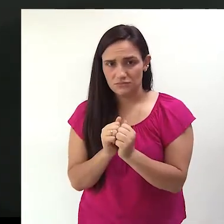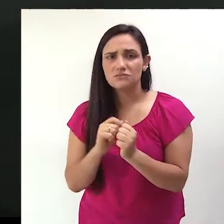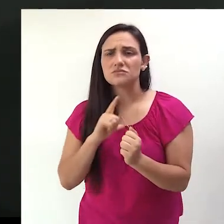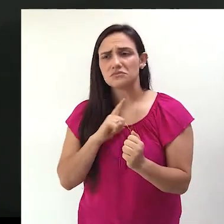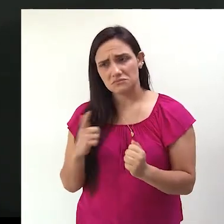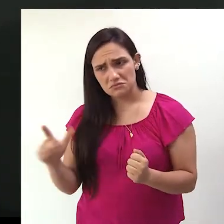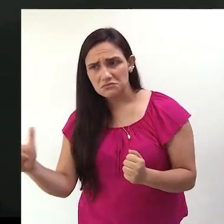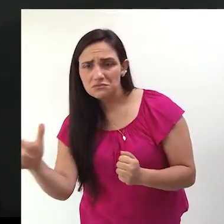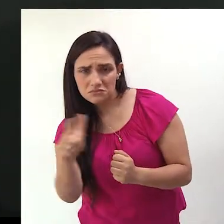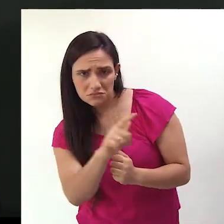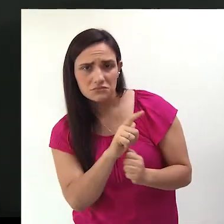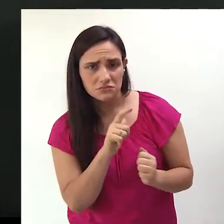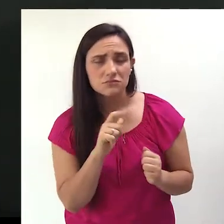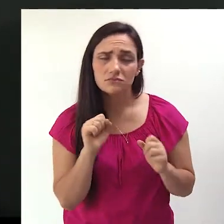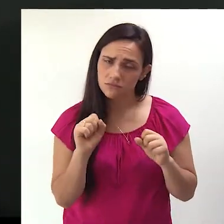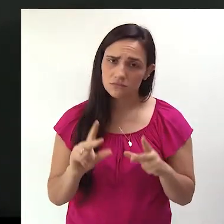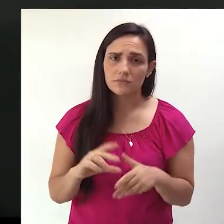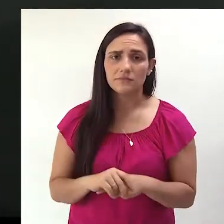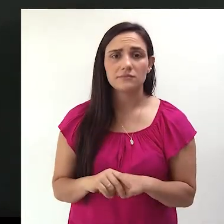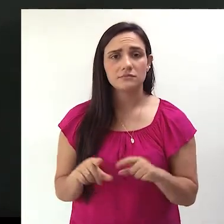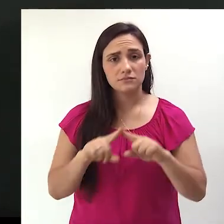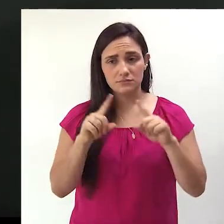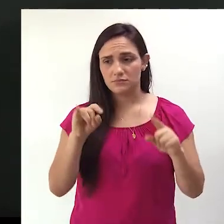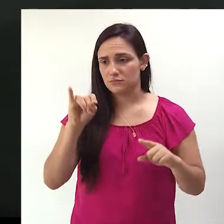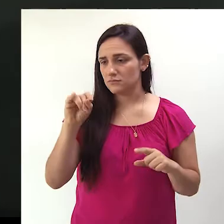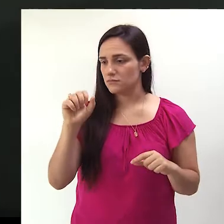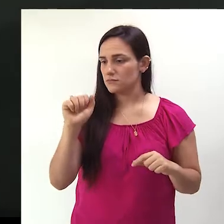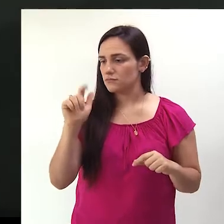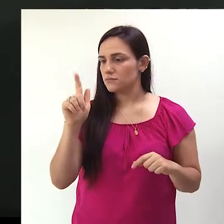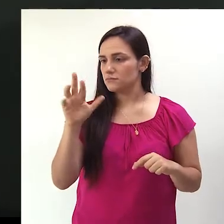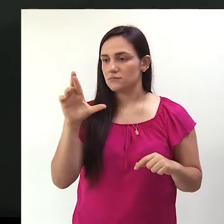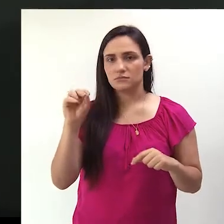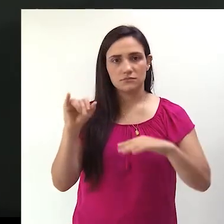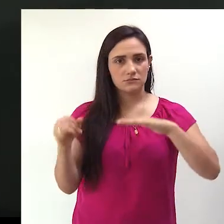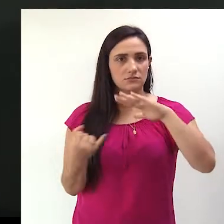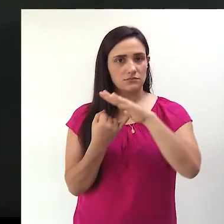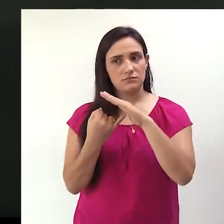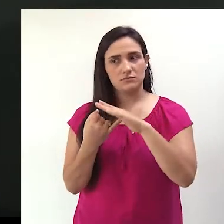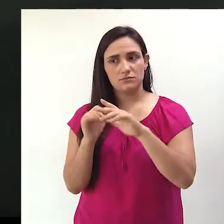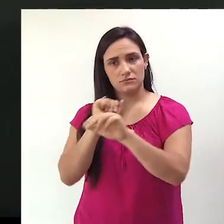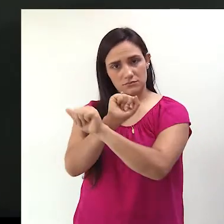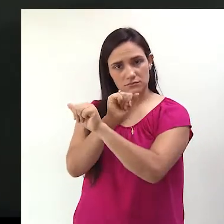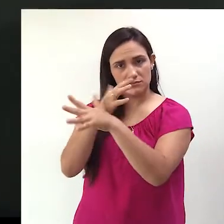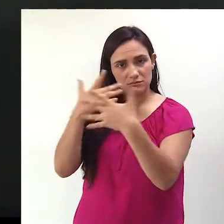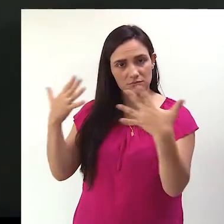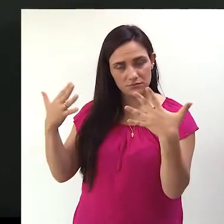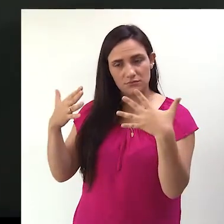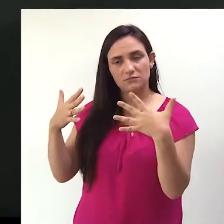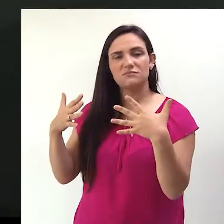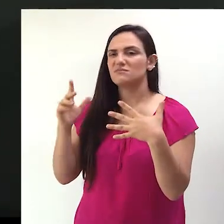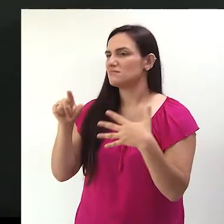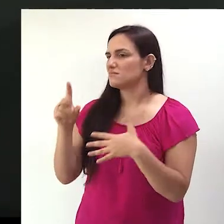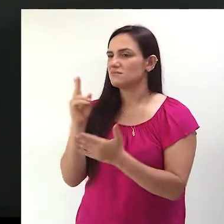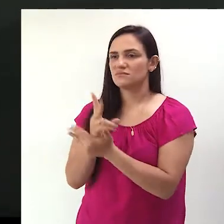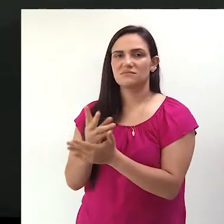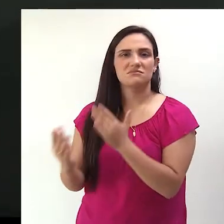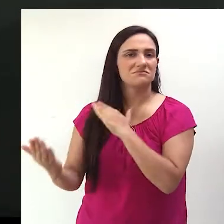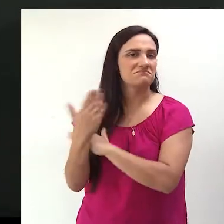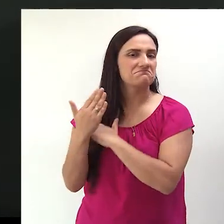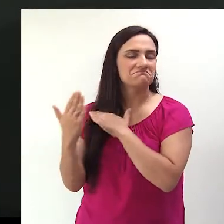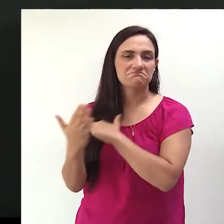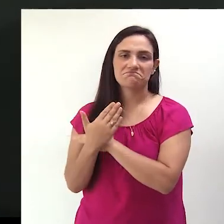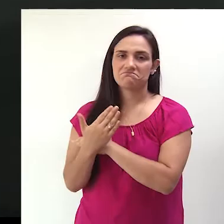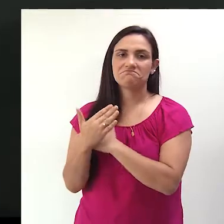órgãos institucionais, mas a IAGRO, nesse momento inicial, é a parceira que a gente está já mais